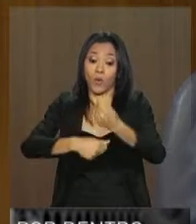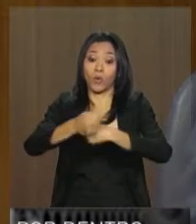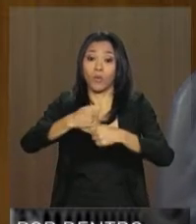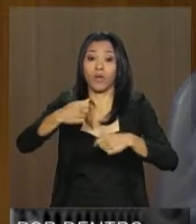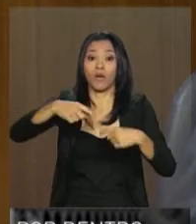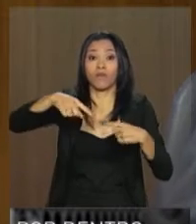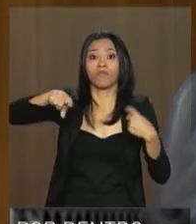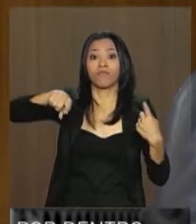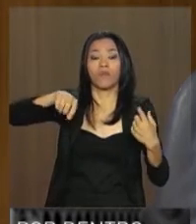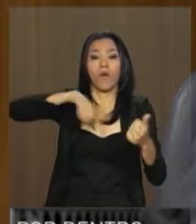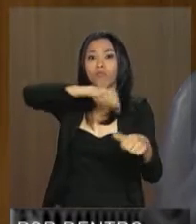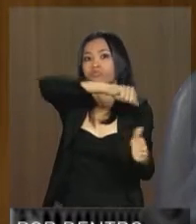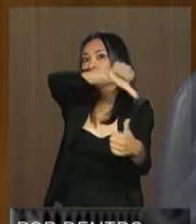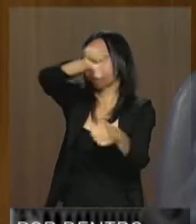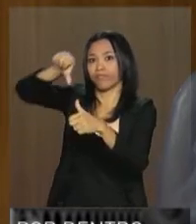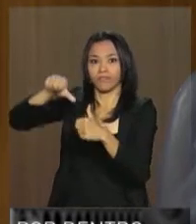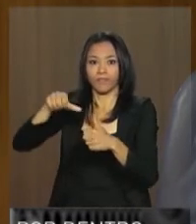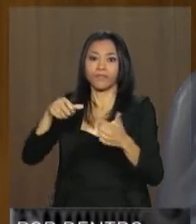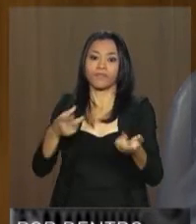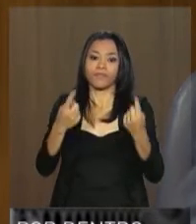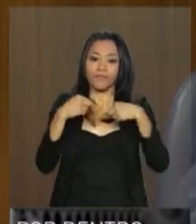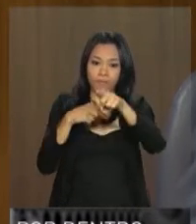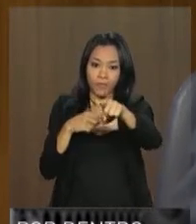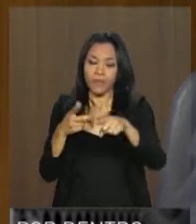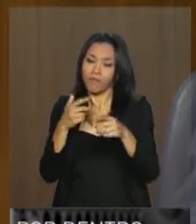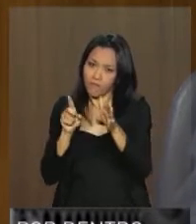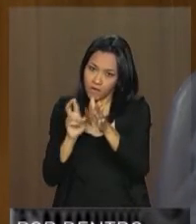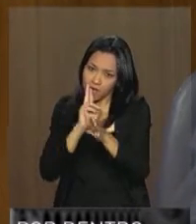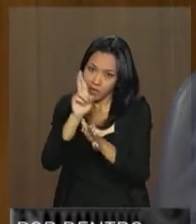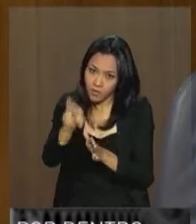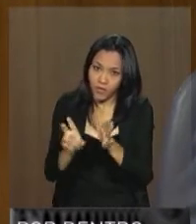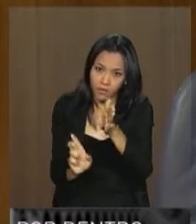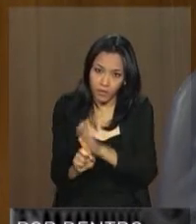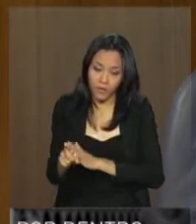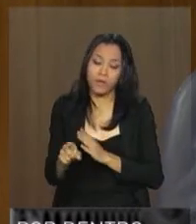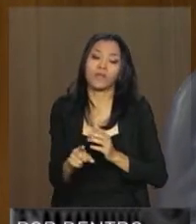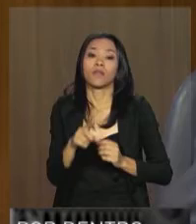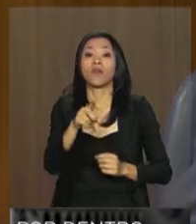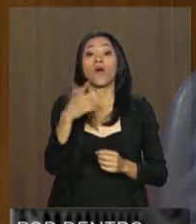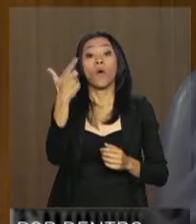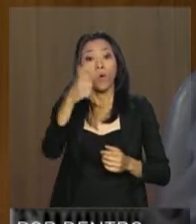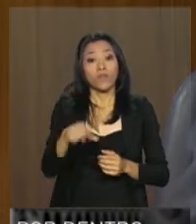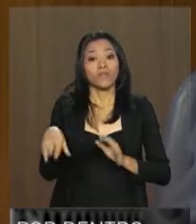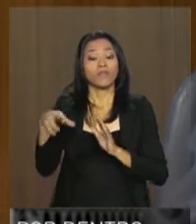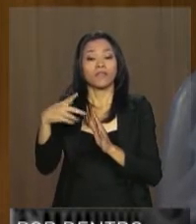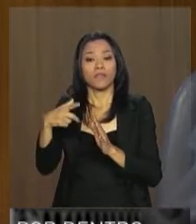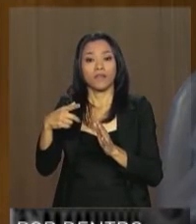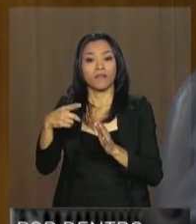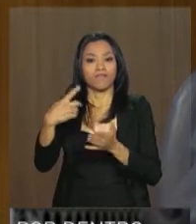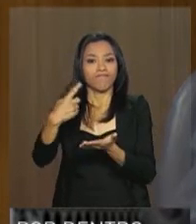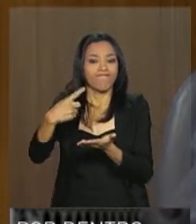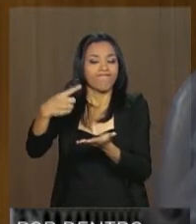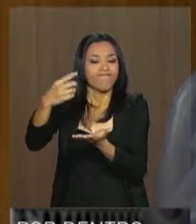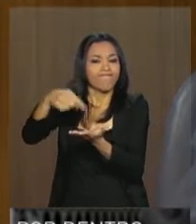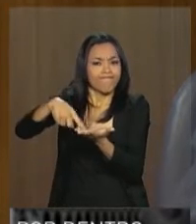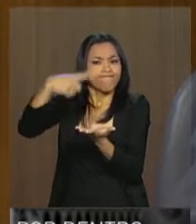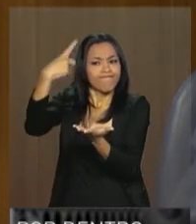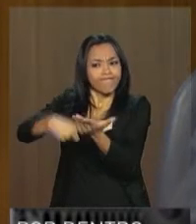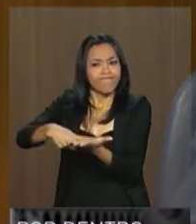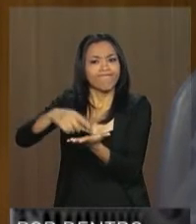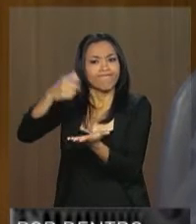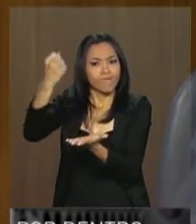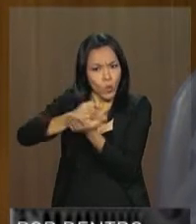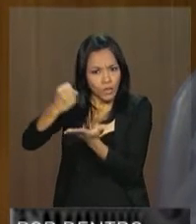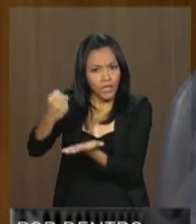pergunta uma parte será a regulamentação daquilo que já existe e outra parte pelo aquecimento da economia com novas